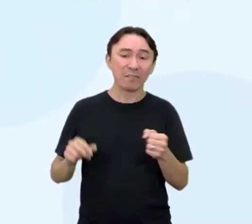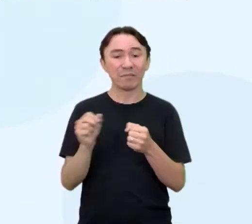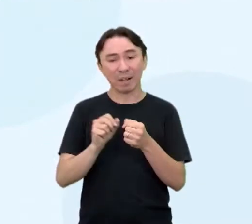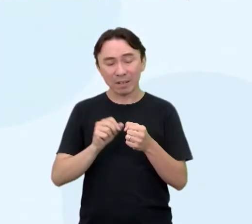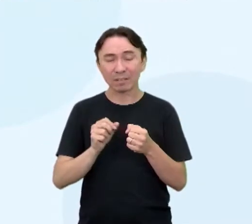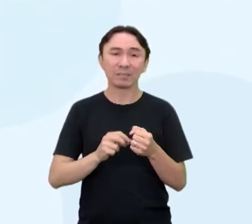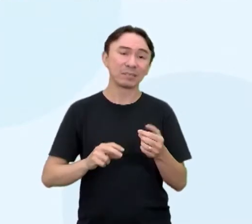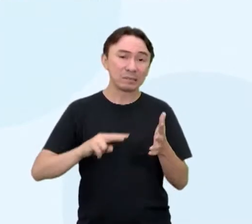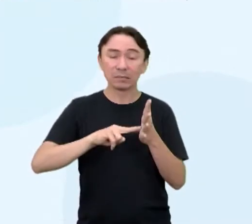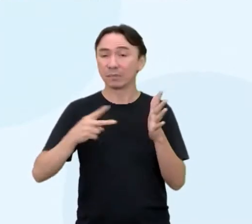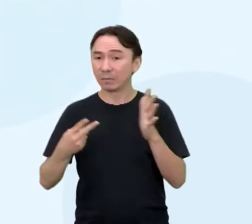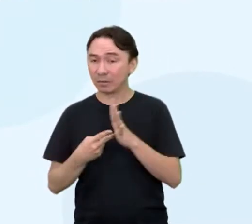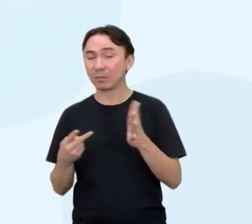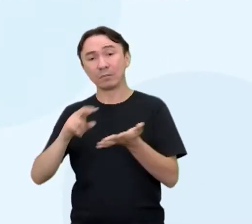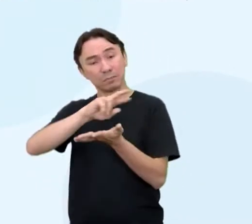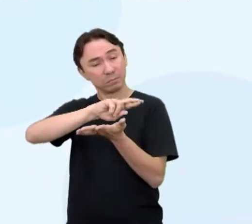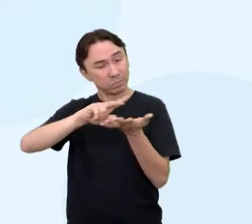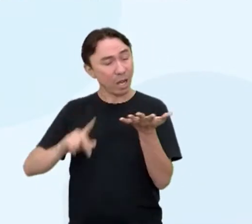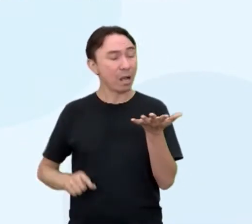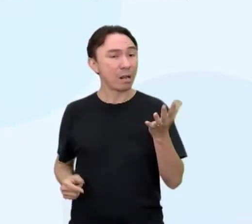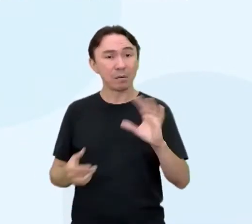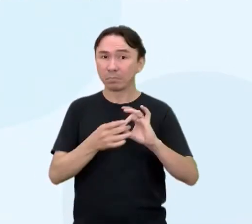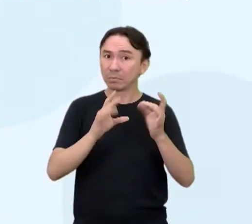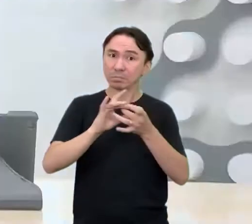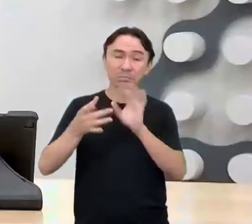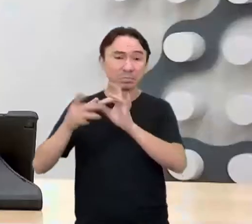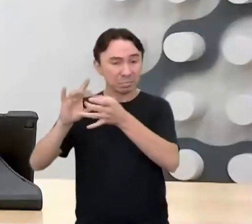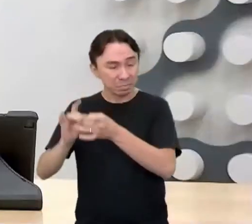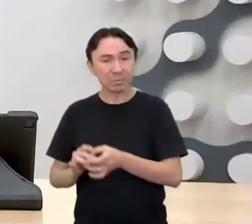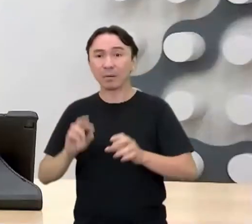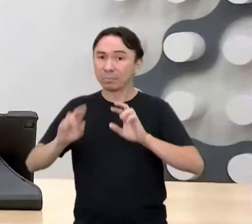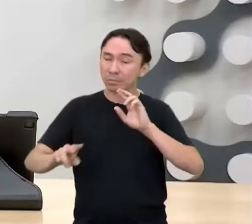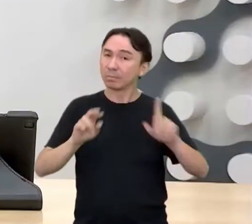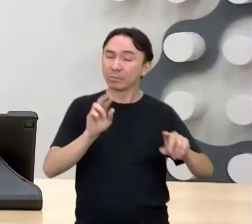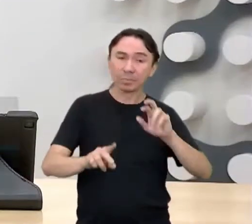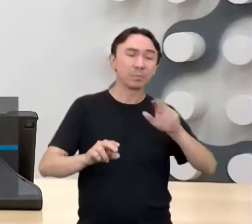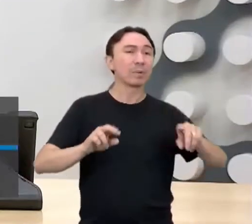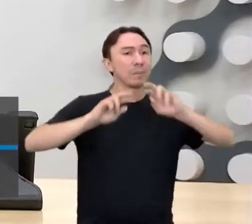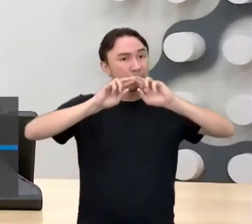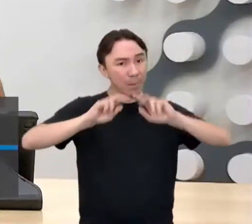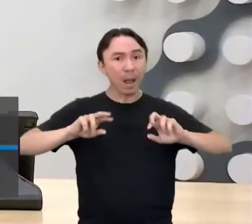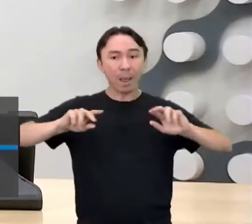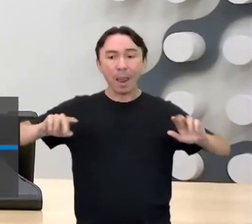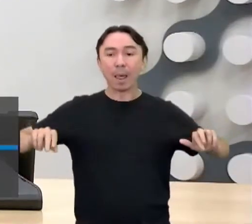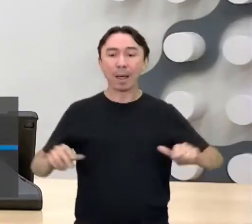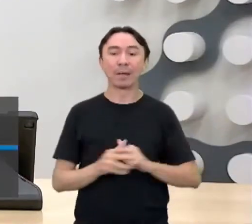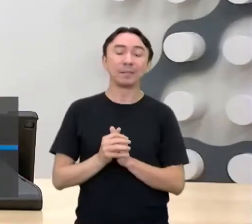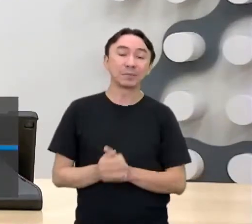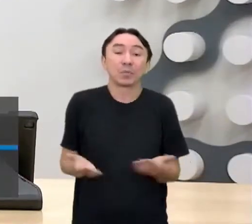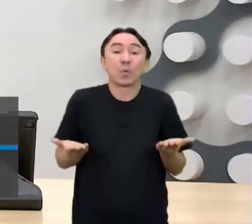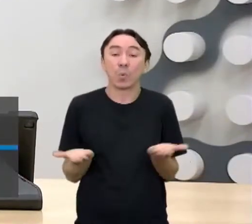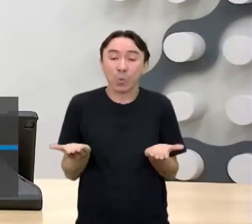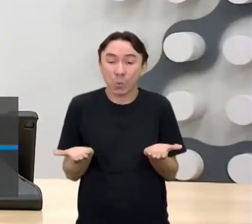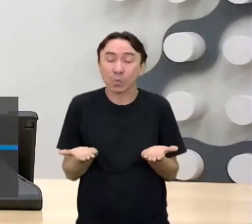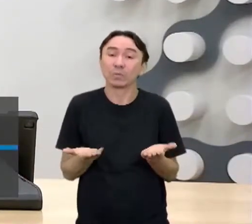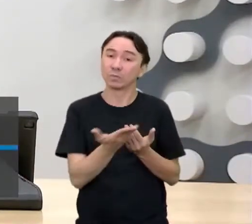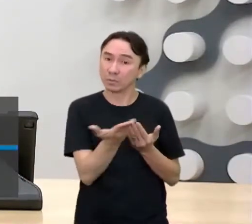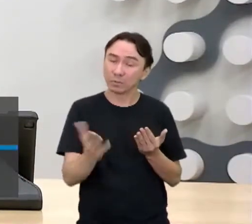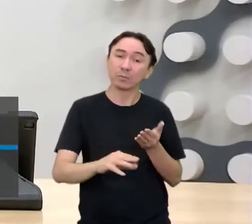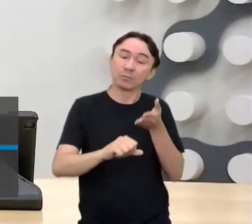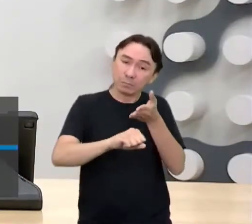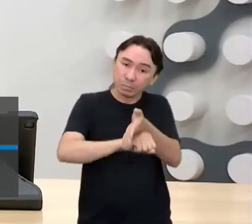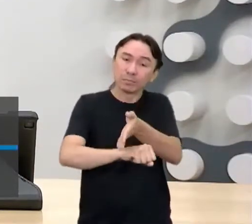em diferentes contextos. Então, esse é o momento em que você participa.